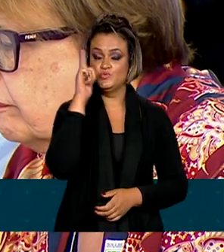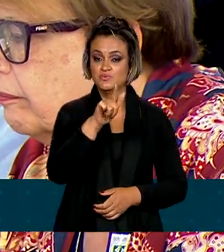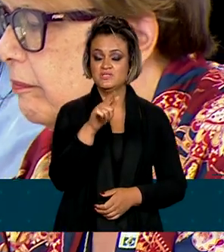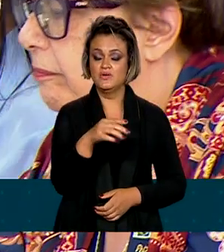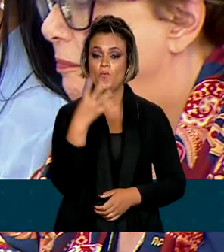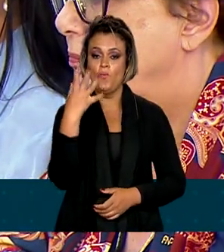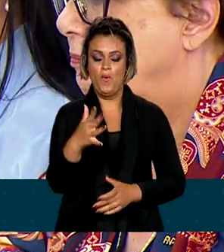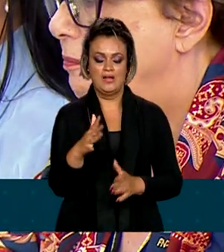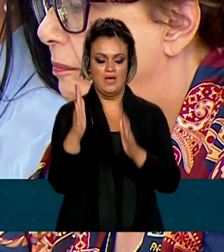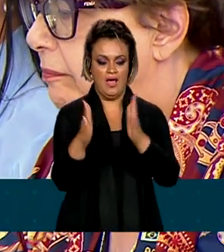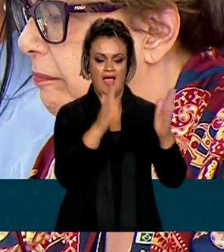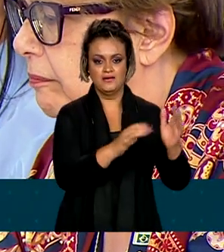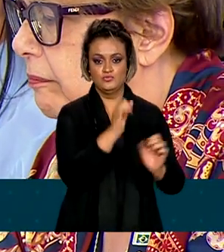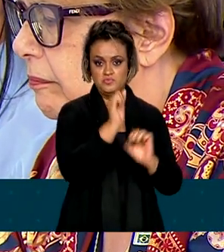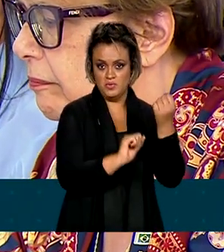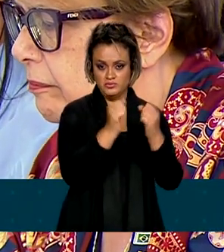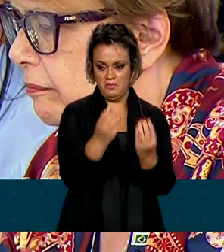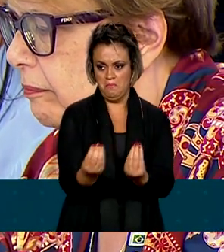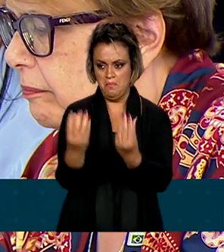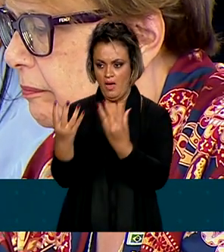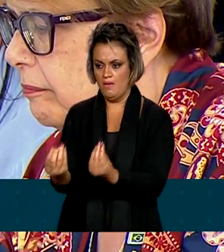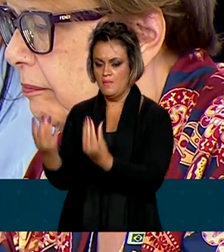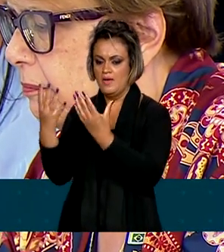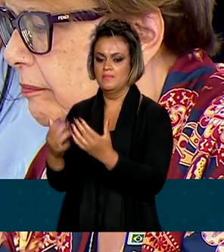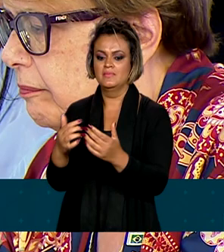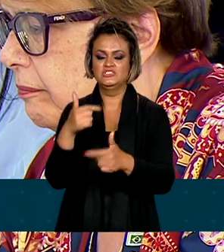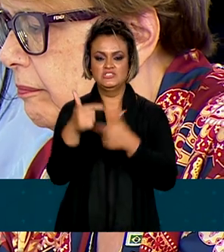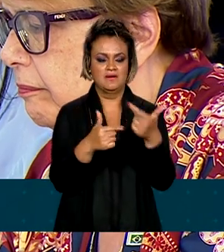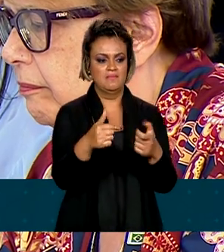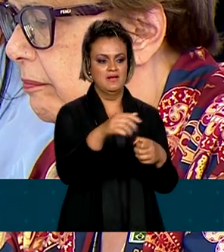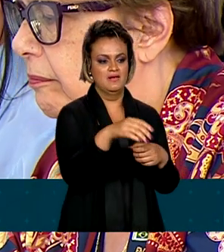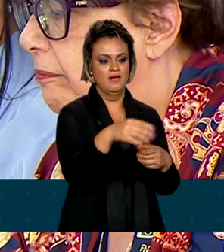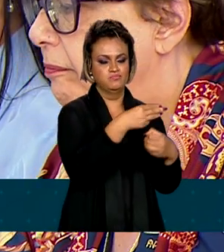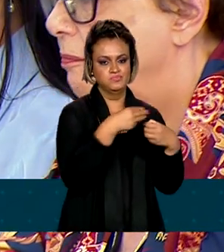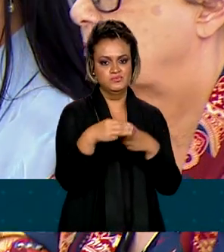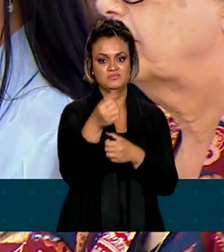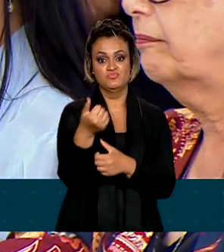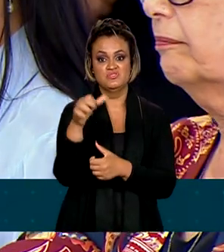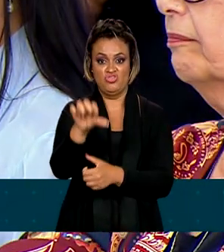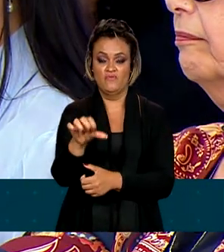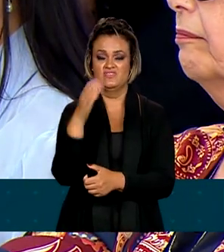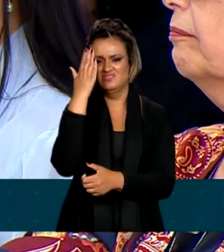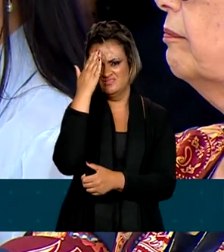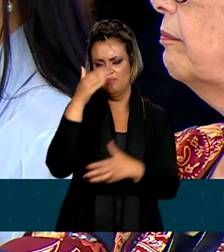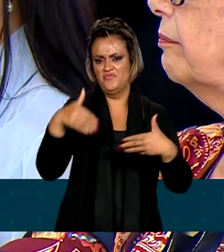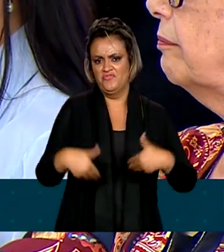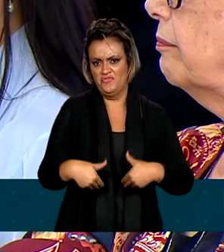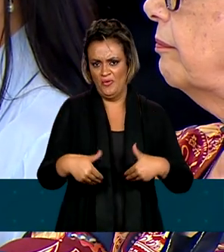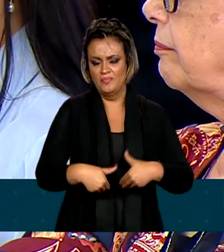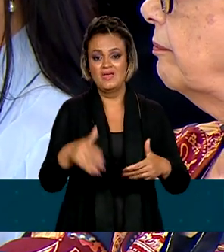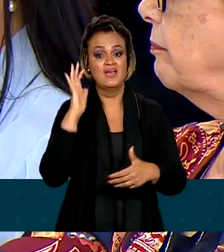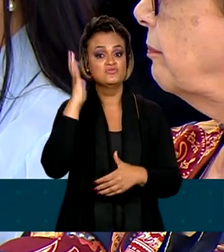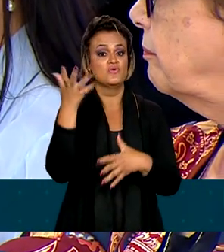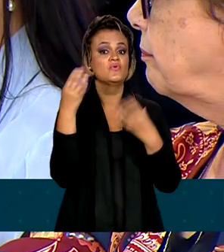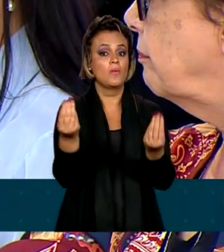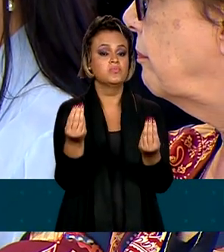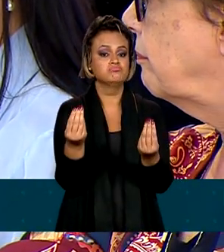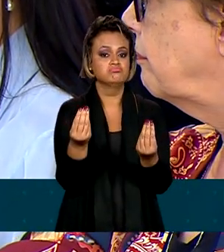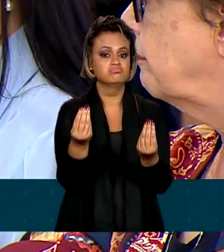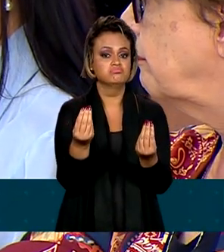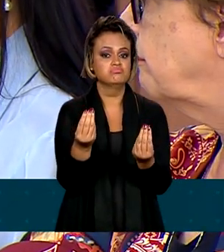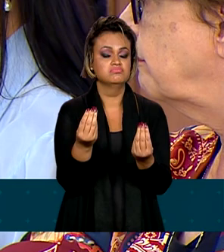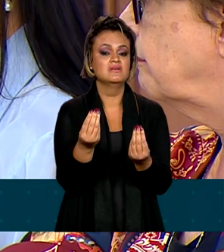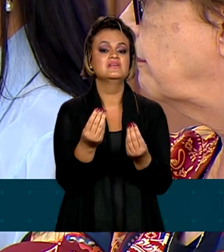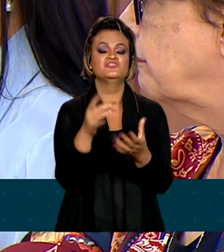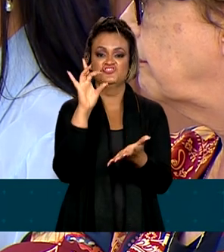cadeias produtivas para trabalharmos nos nossos 19 municípios. E sabemos que a fome, ela só vai acabar quando, de